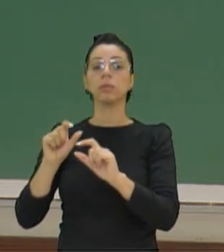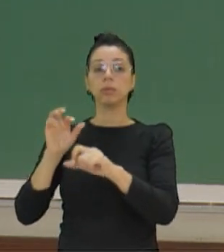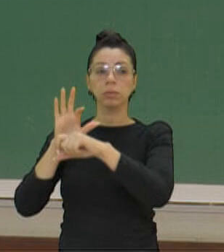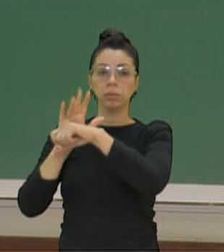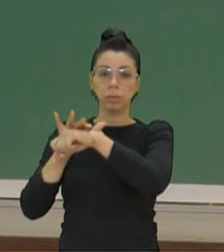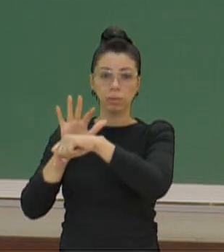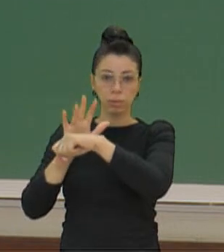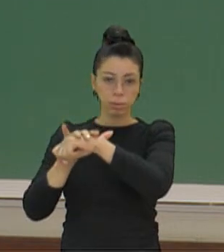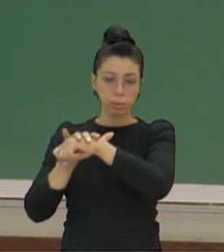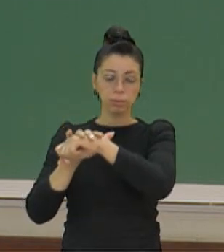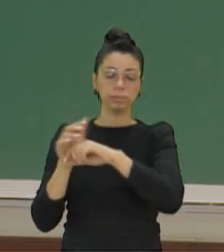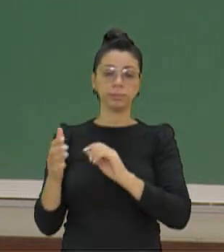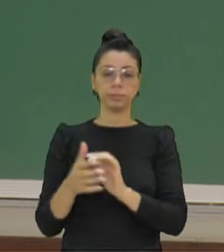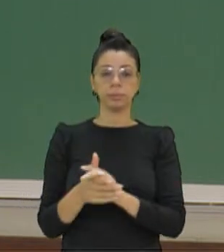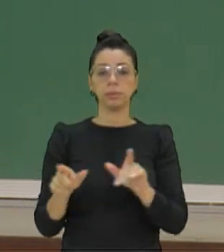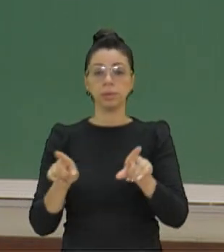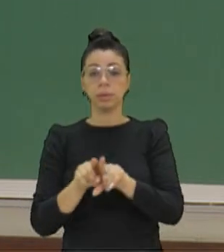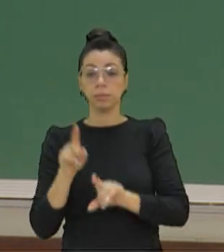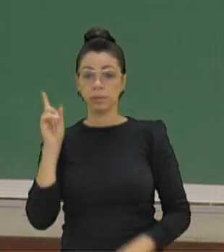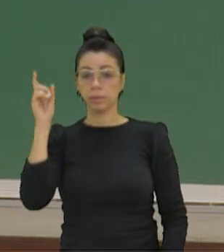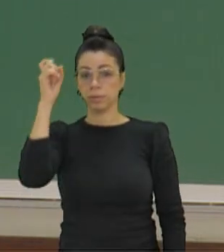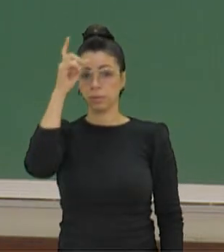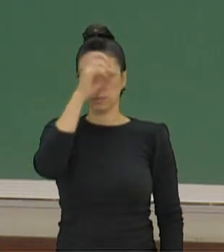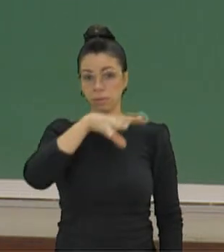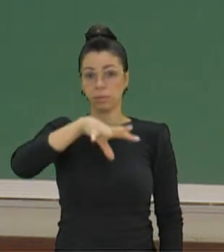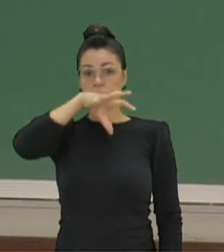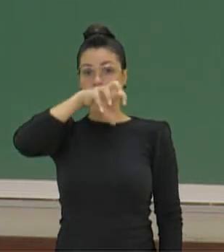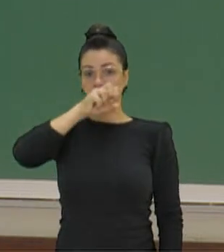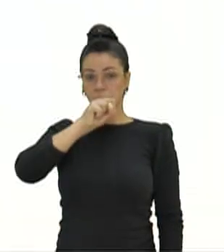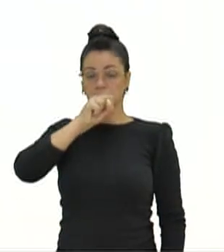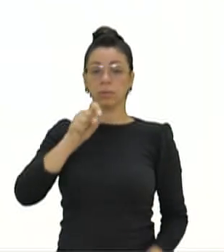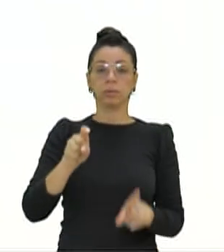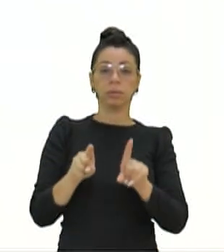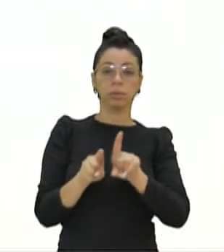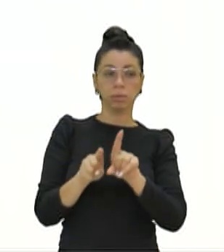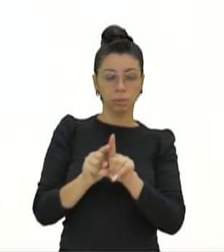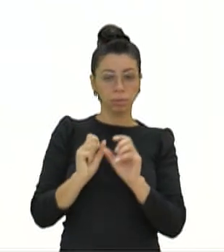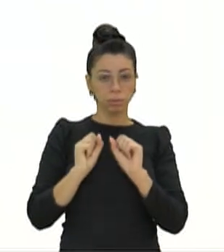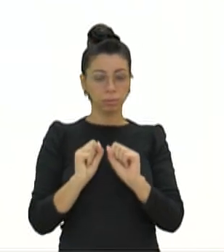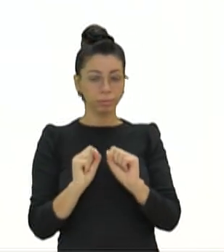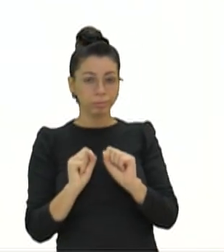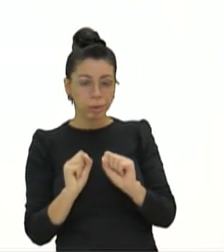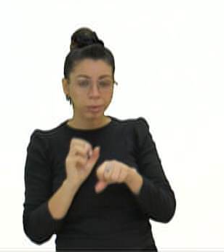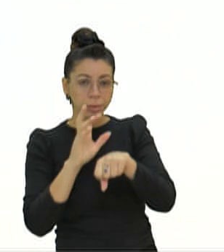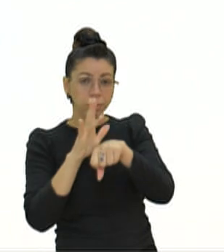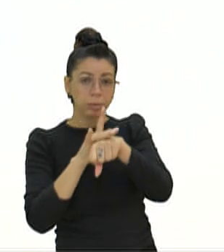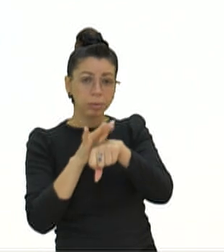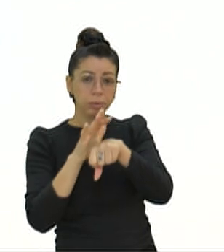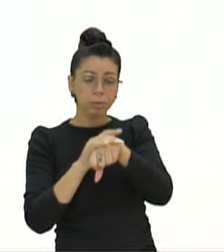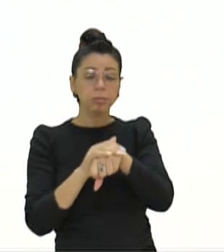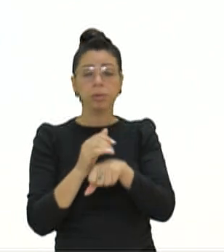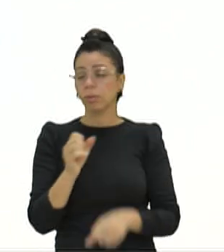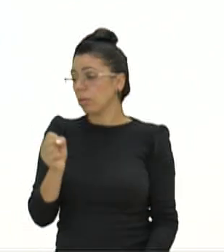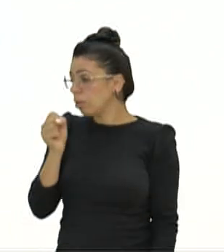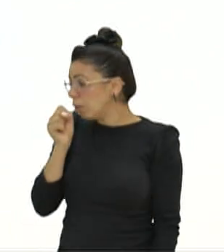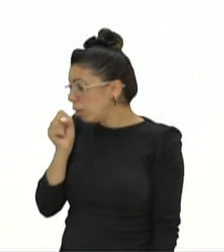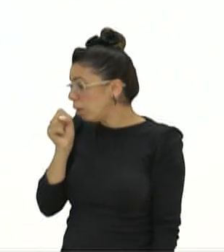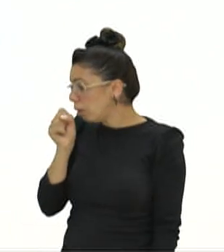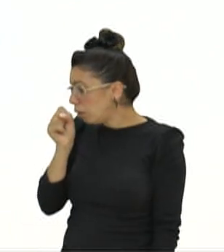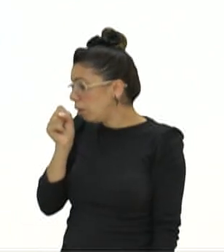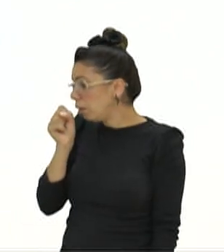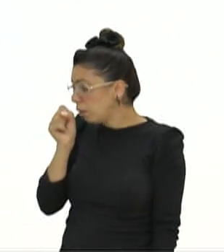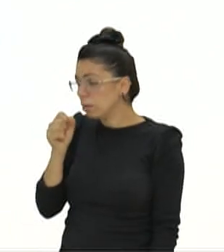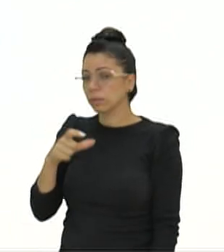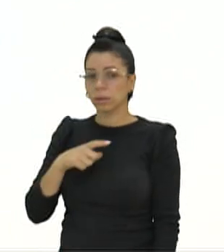E além dessa questão da dificuldade respiratória, a pessoa com bronquite vai ter também tosse, e aí